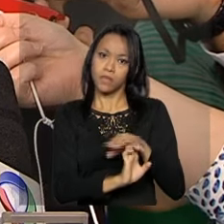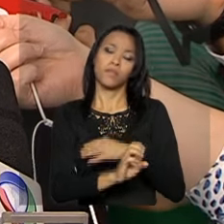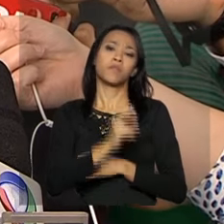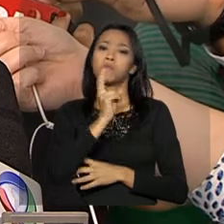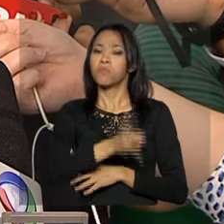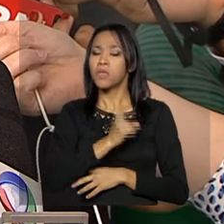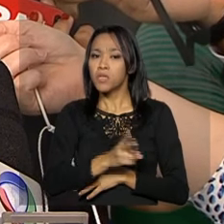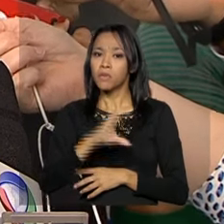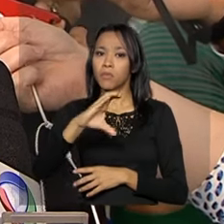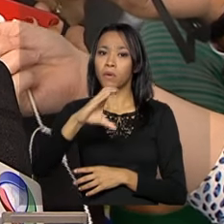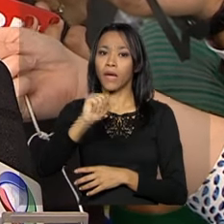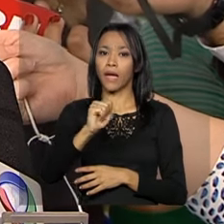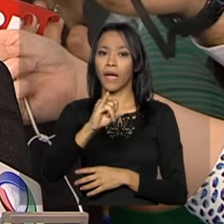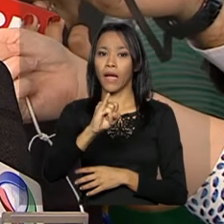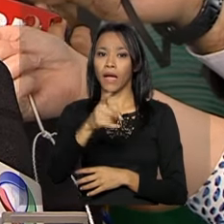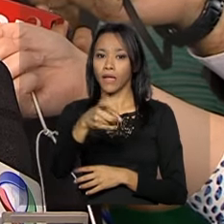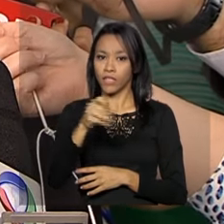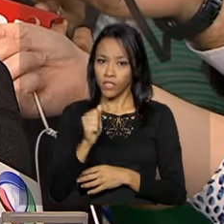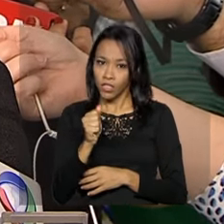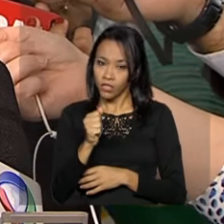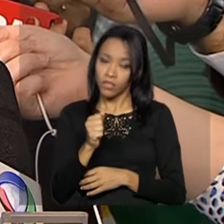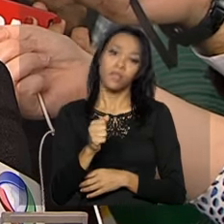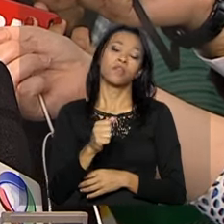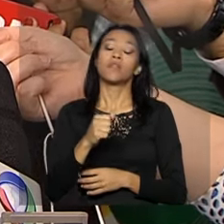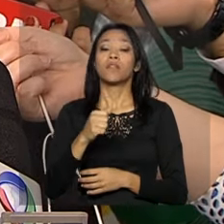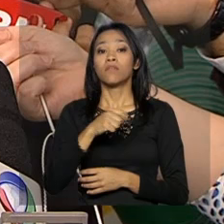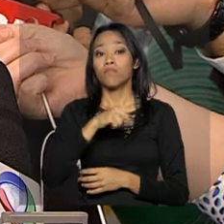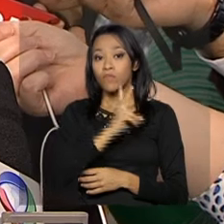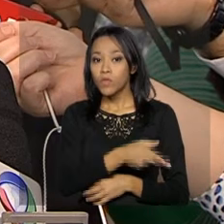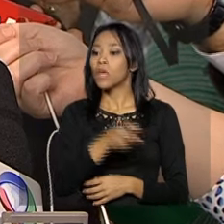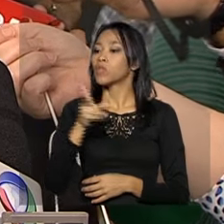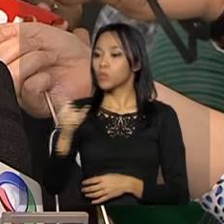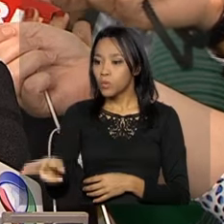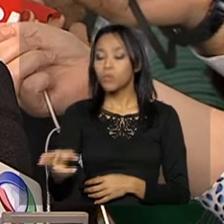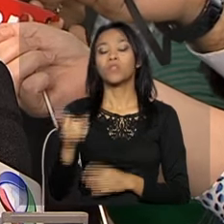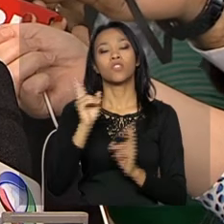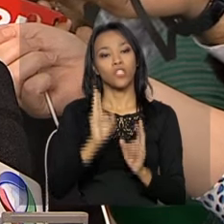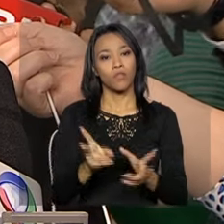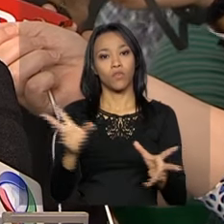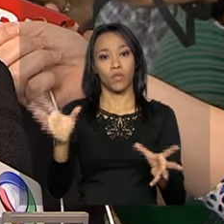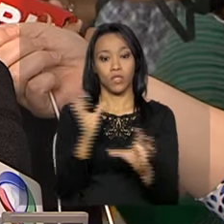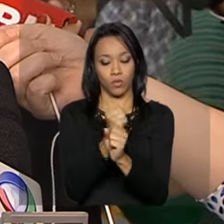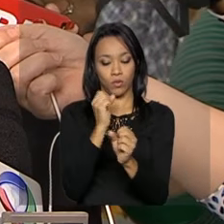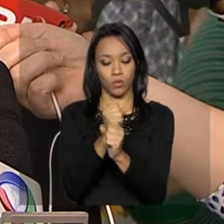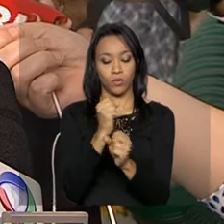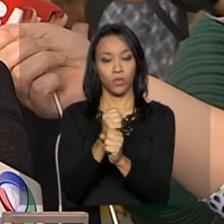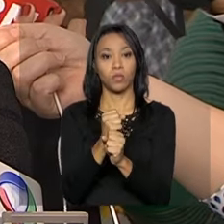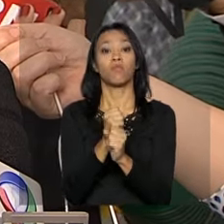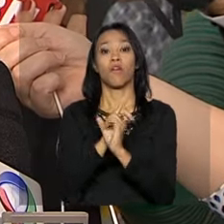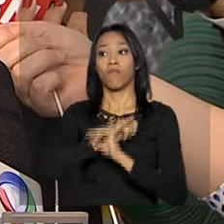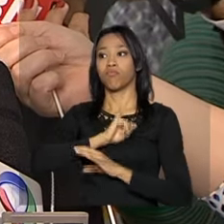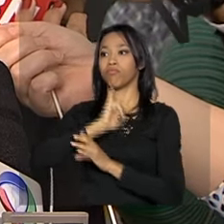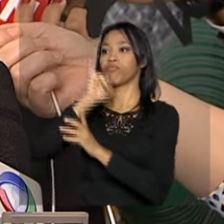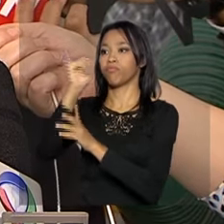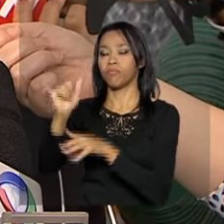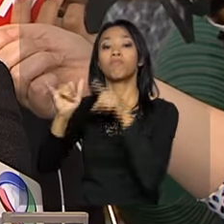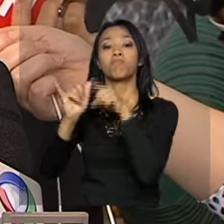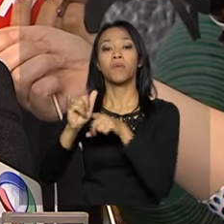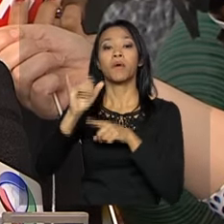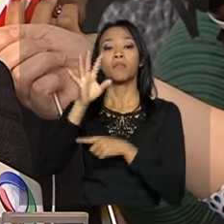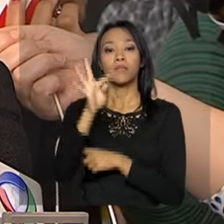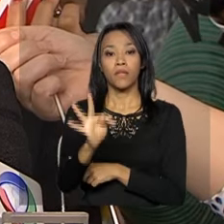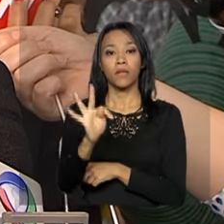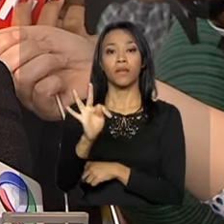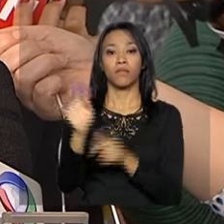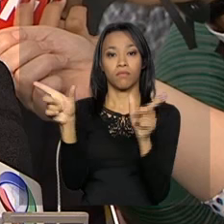caixa. Ambas as doações declaradas ao TSE, e o que nos causa indignação é